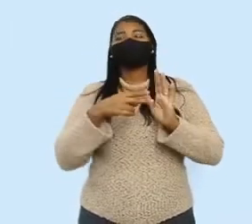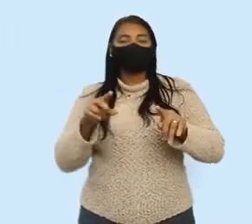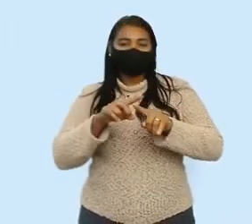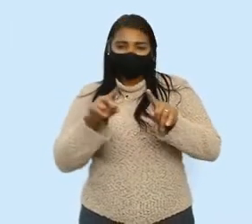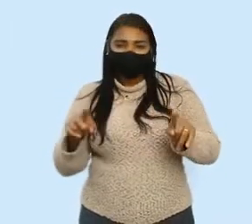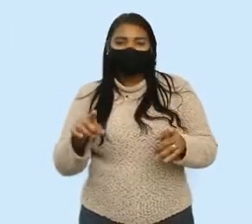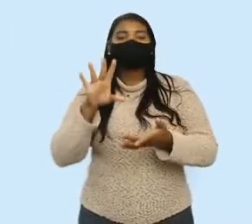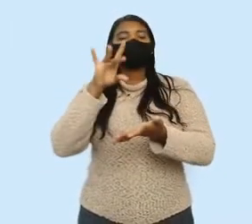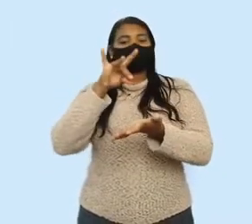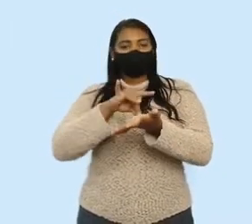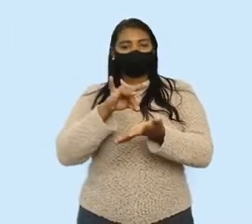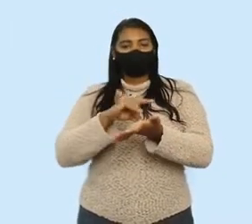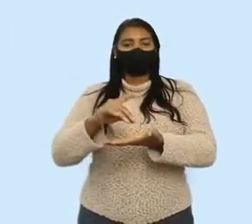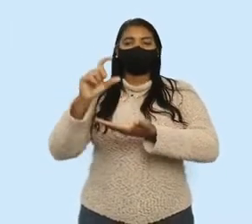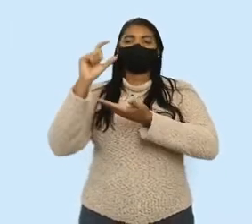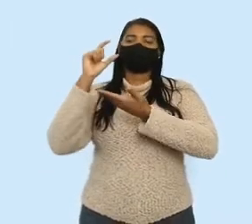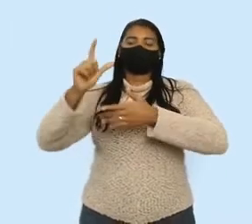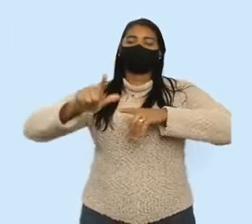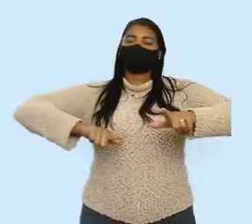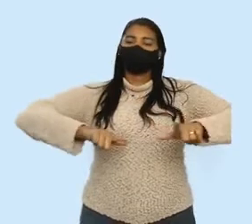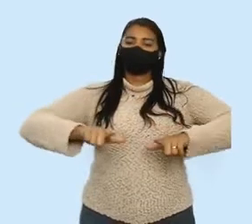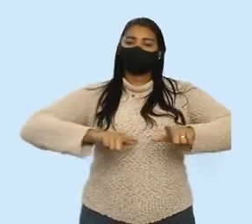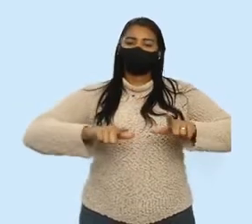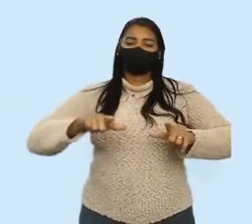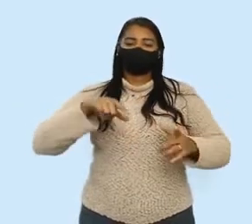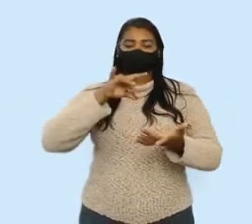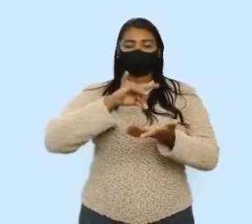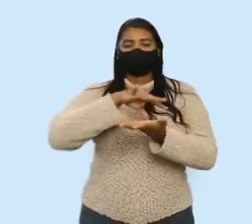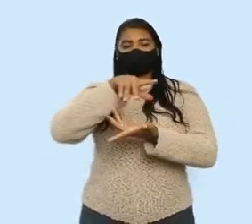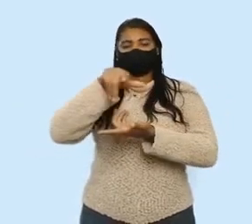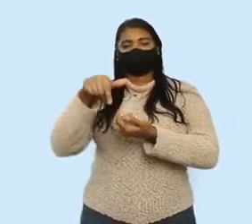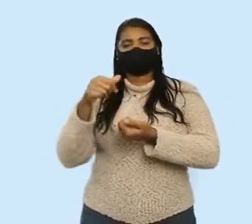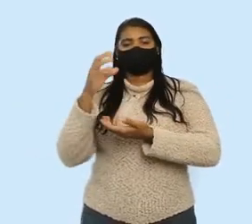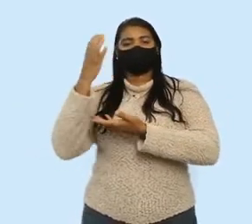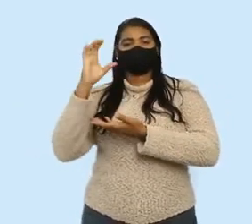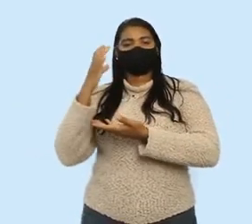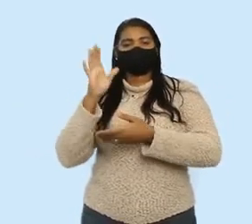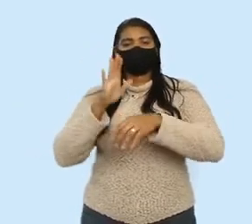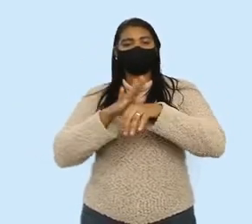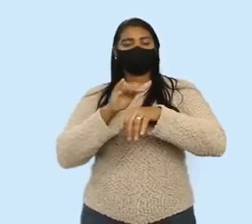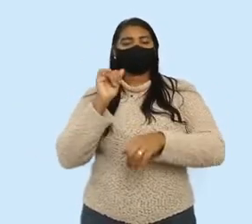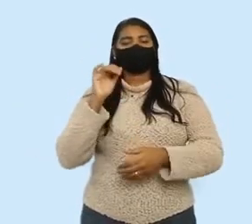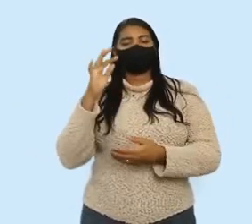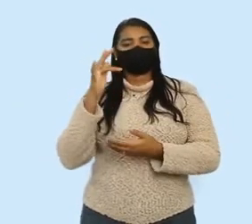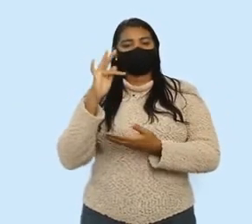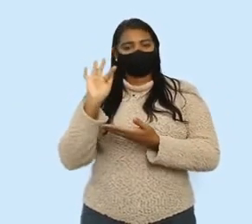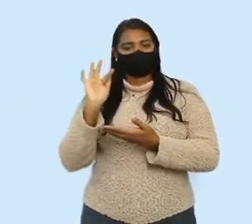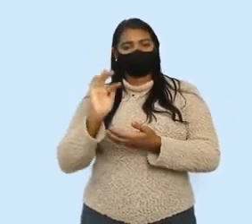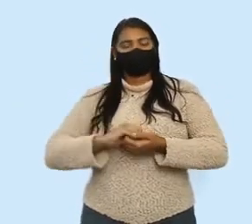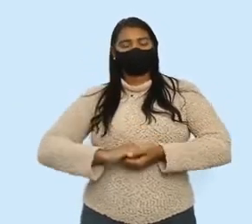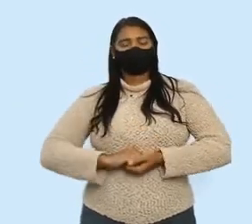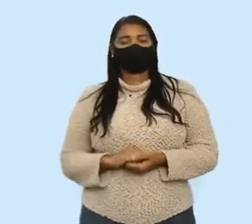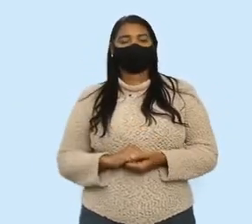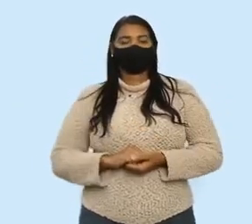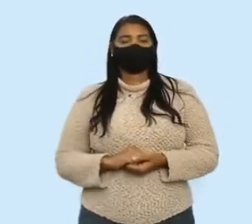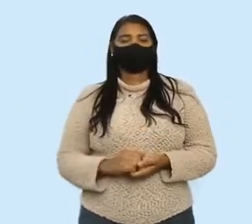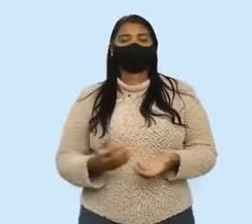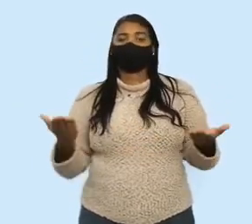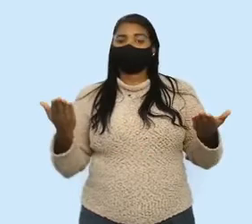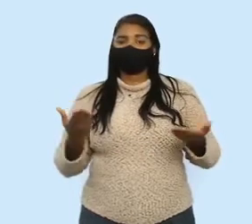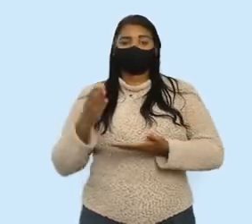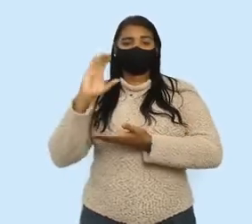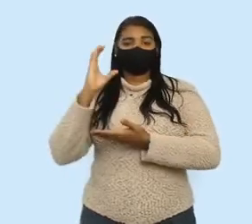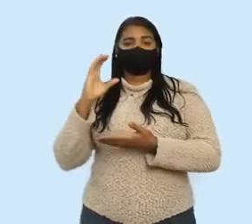é o sentido da palavra trabalho dentro do mundo da ciência, né, que nós chamamos de física. Mas no campo das